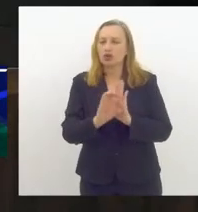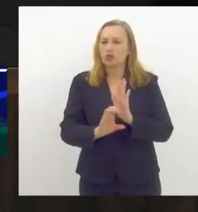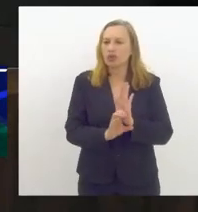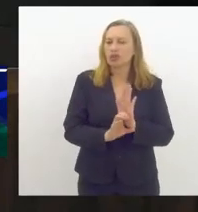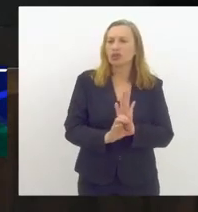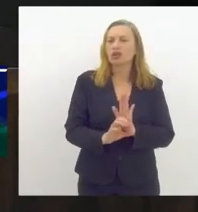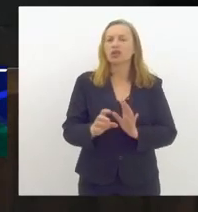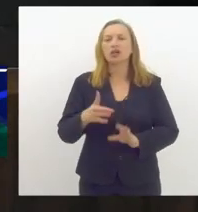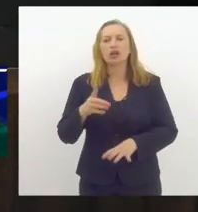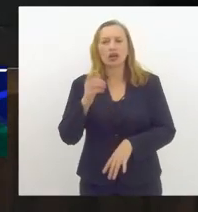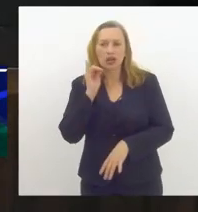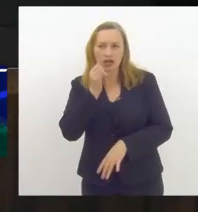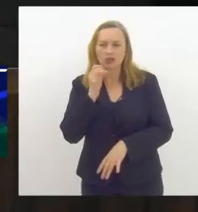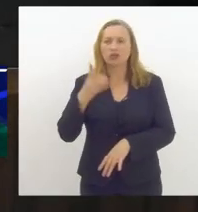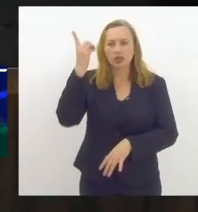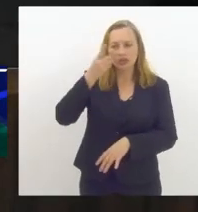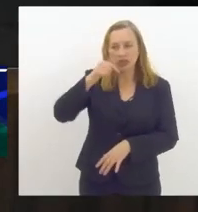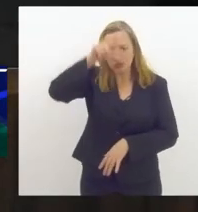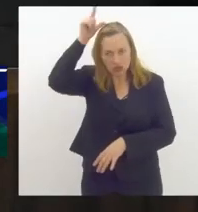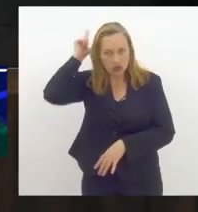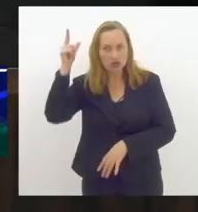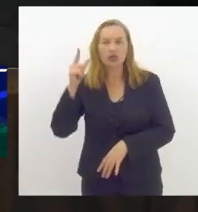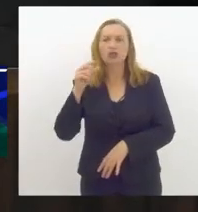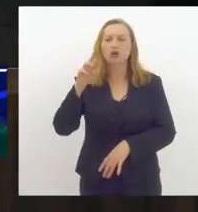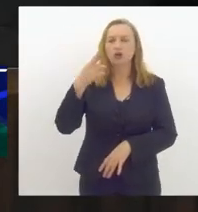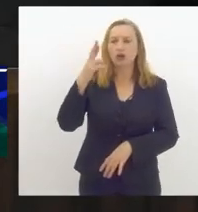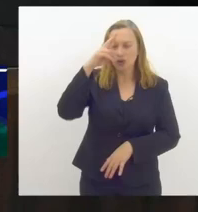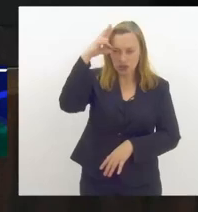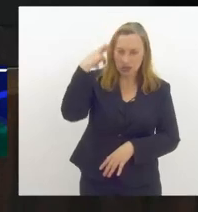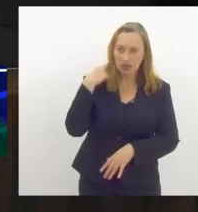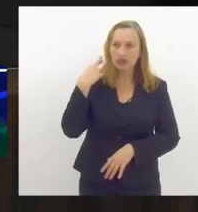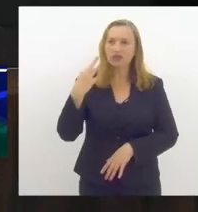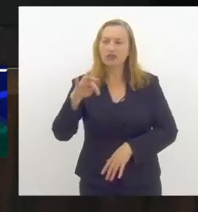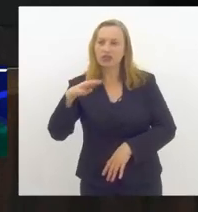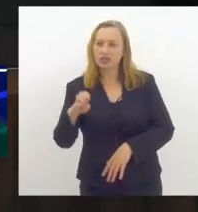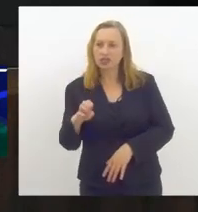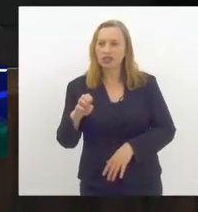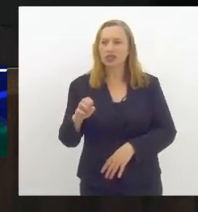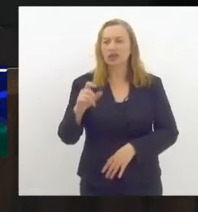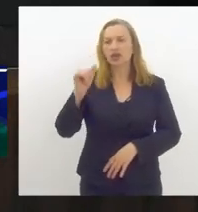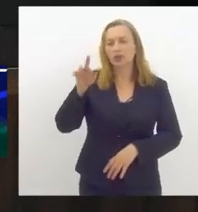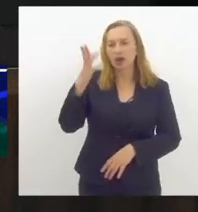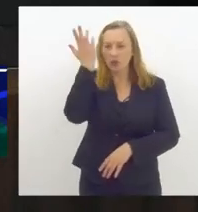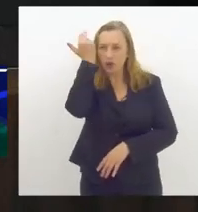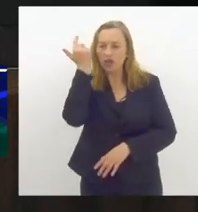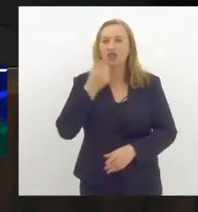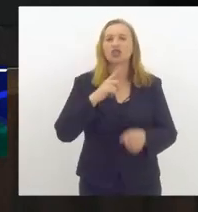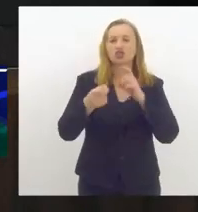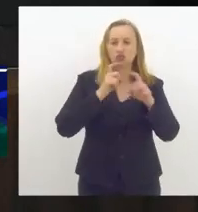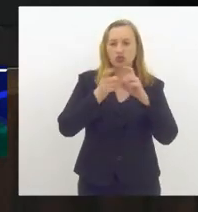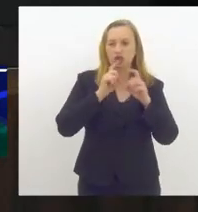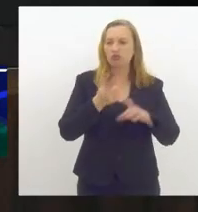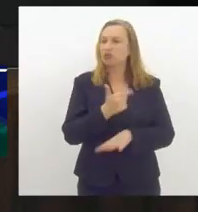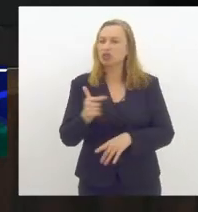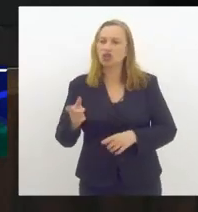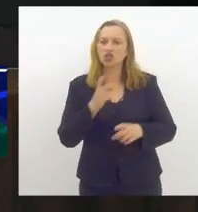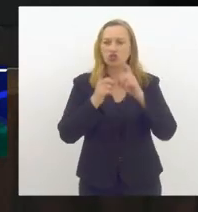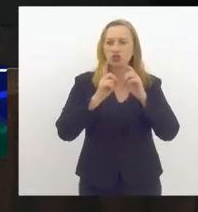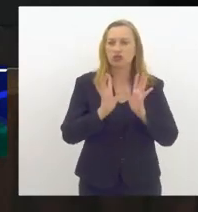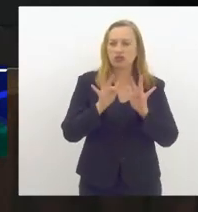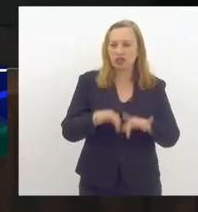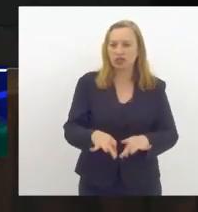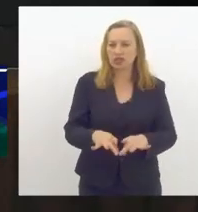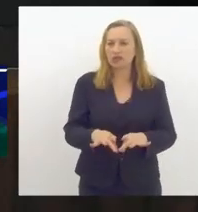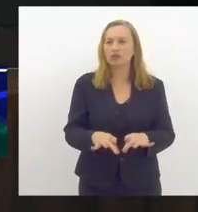relator Deputado Luiz Paulo Rosane Félix Franciane Motta Eliomar Coelho em discussão na Bíblia que ele